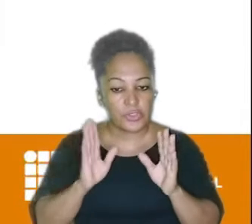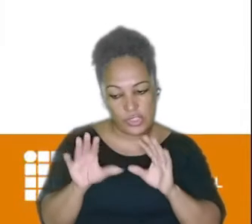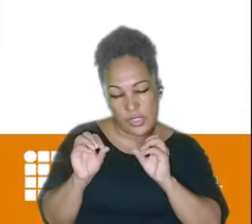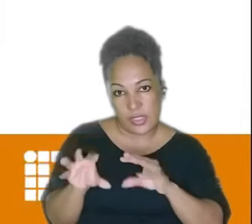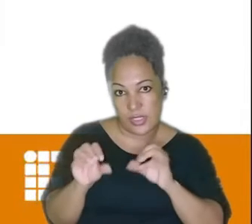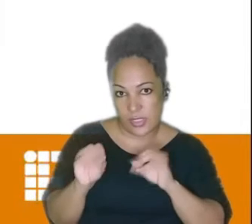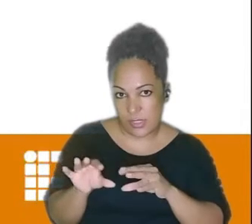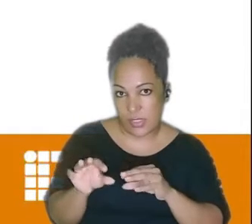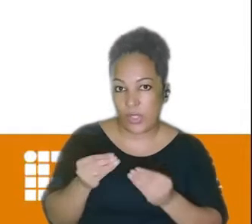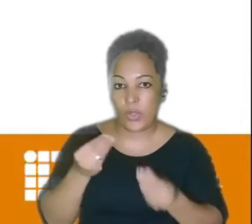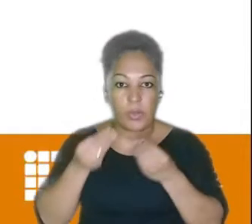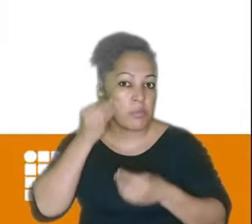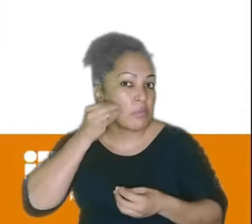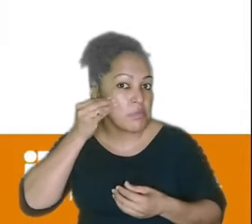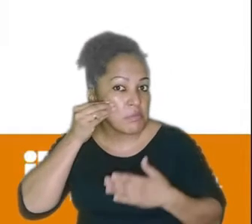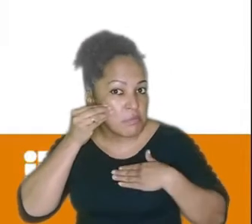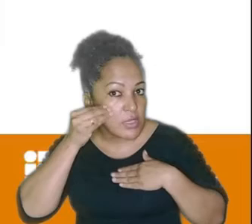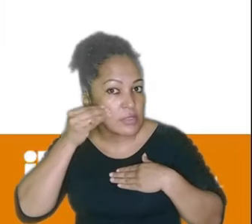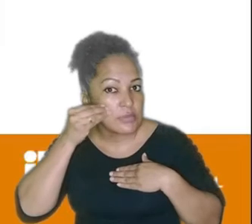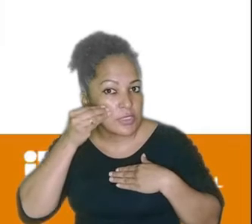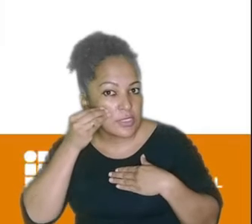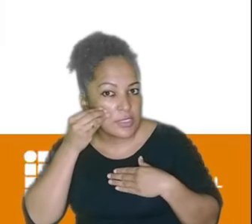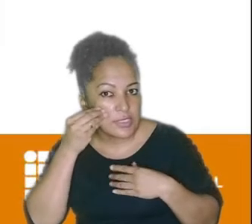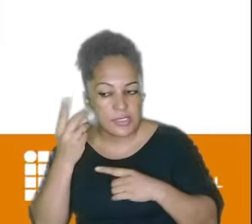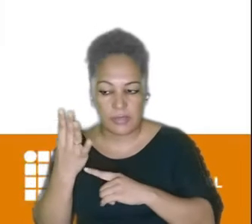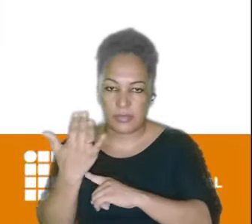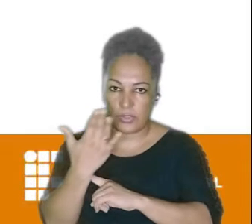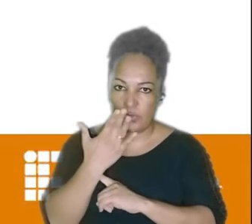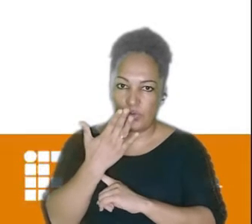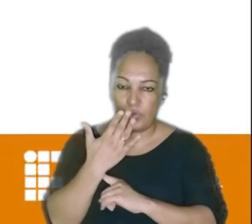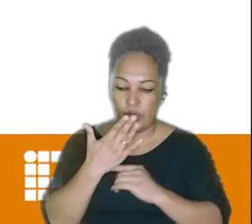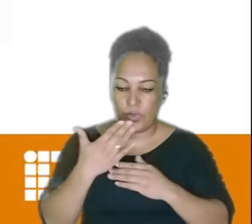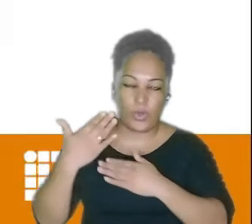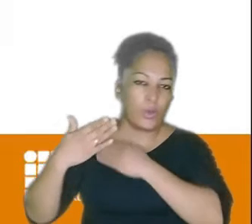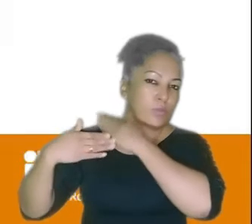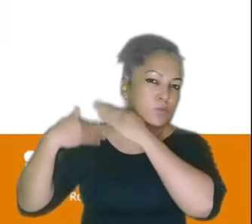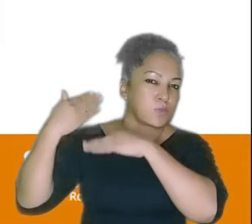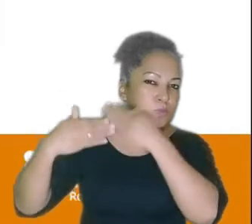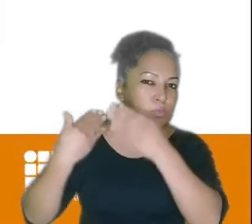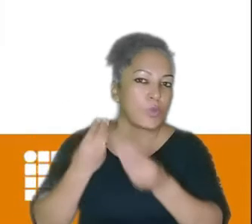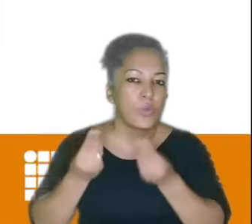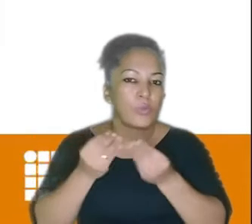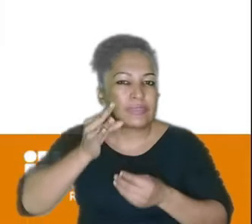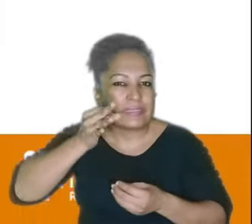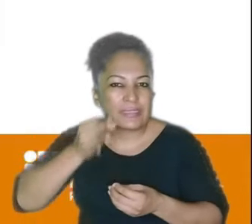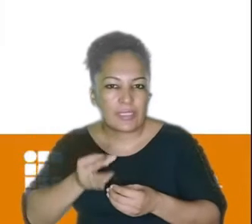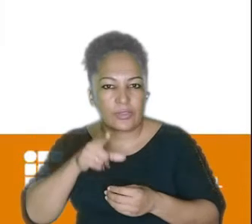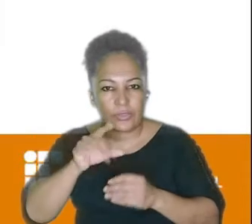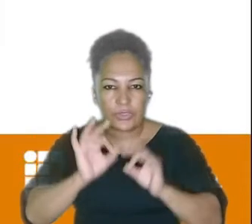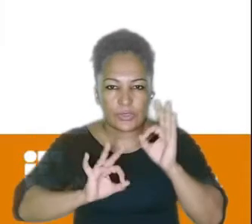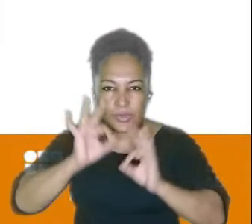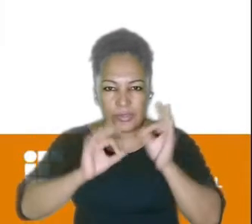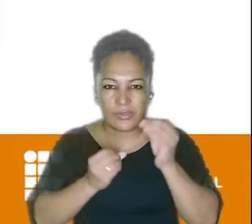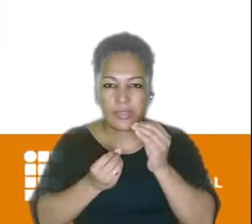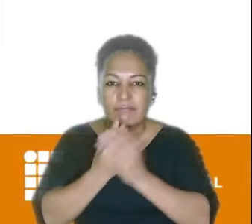então eu já ensino da forma que a minha experiência me mostrou, né, ao longo desse tempo, que é a forma mais correta de você